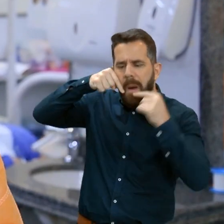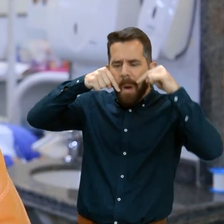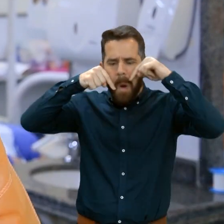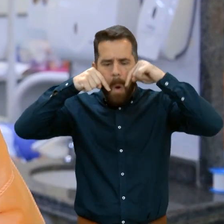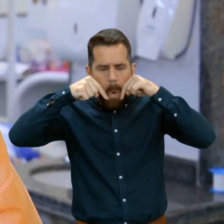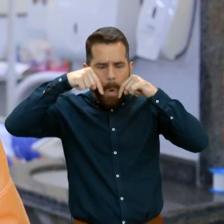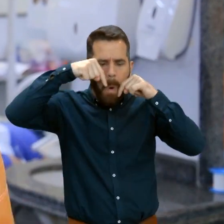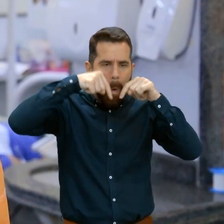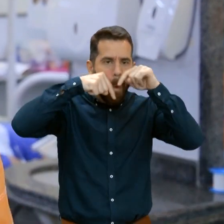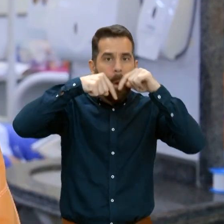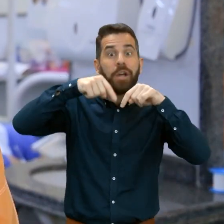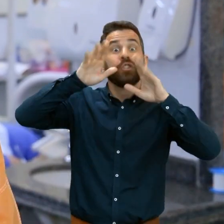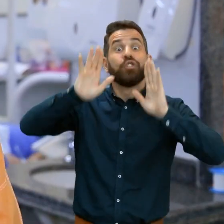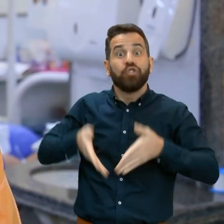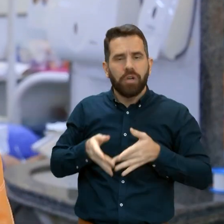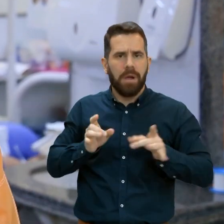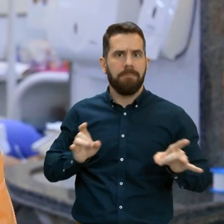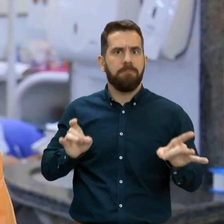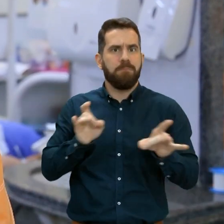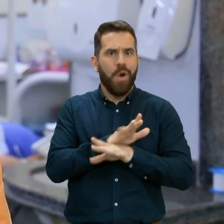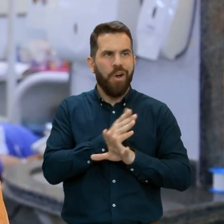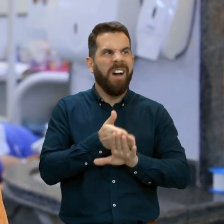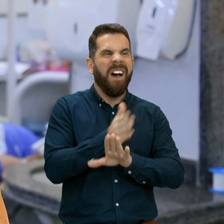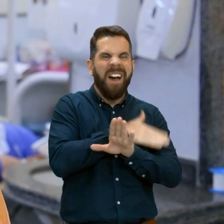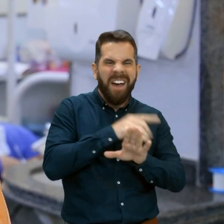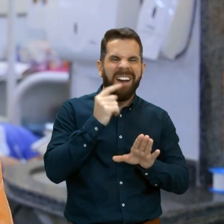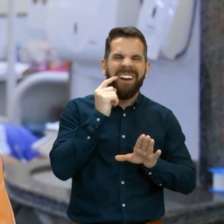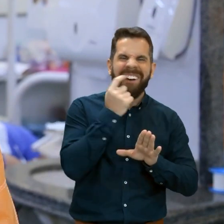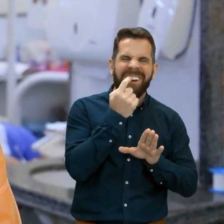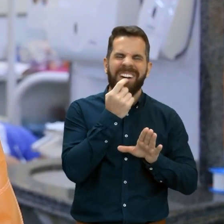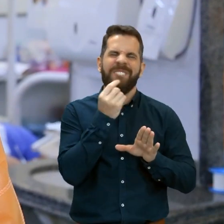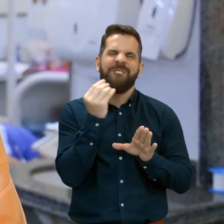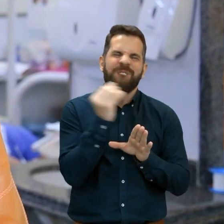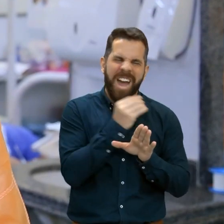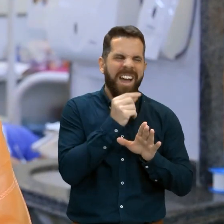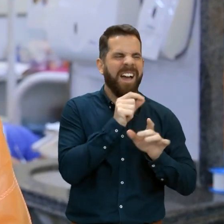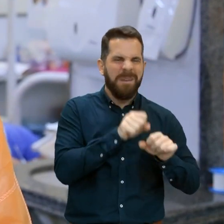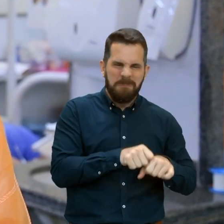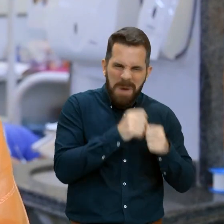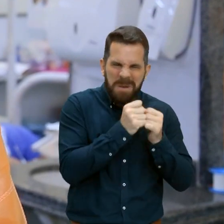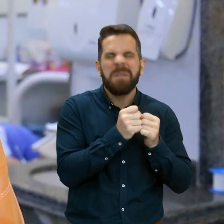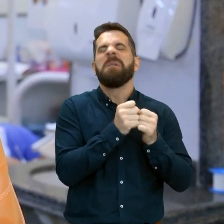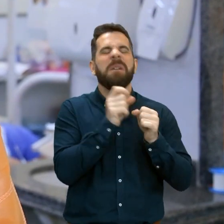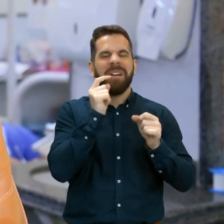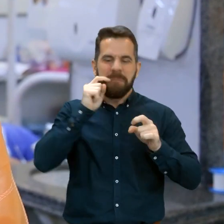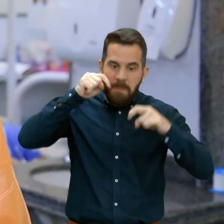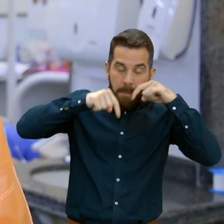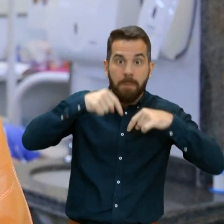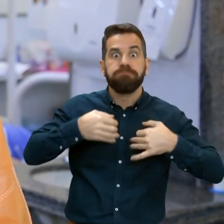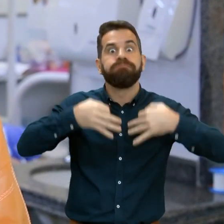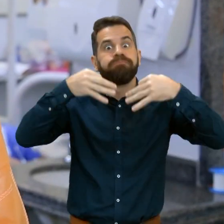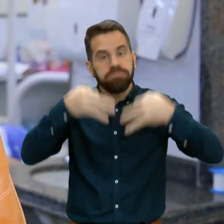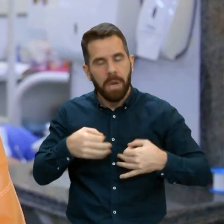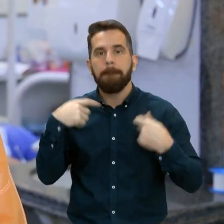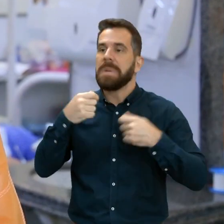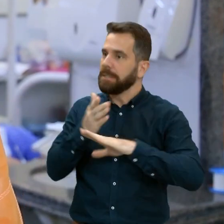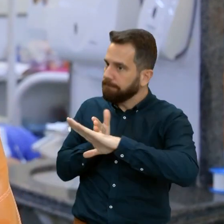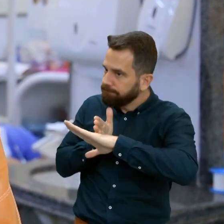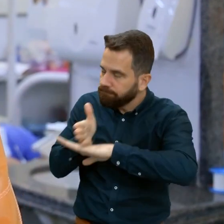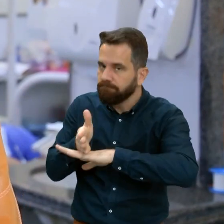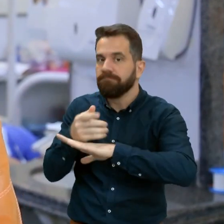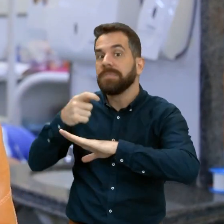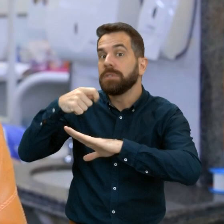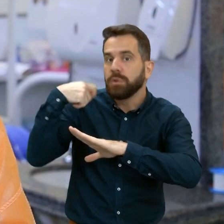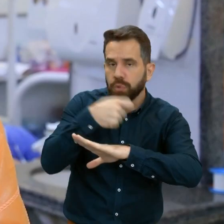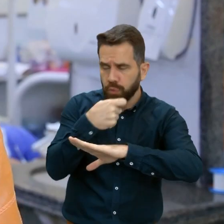se começa a perder os dentes de leite, que ela tem a oportunidade de ter uma consulta com um especialista em ortodontia. E qual